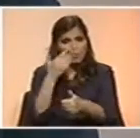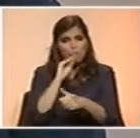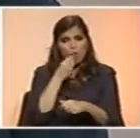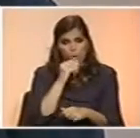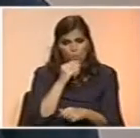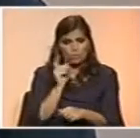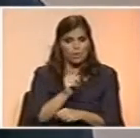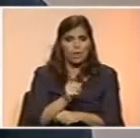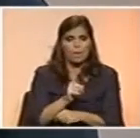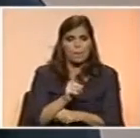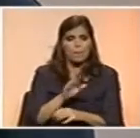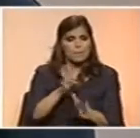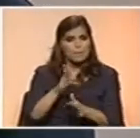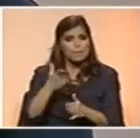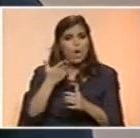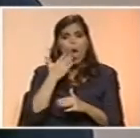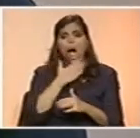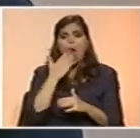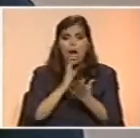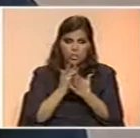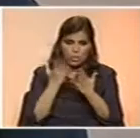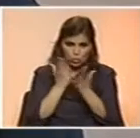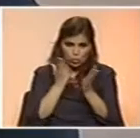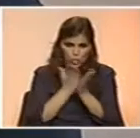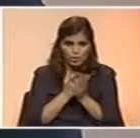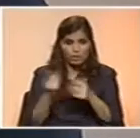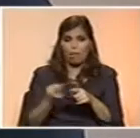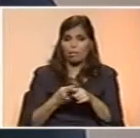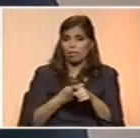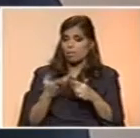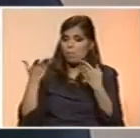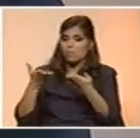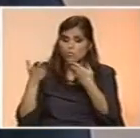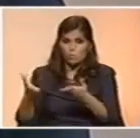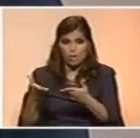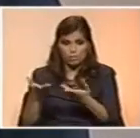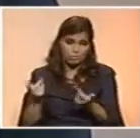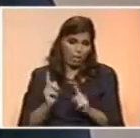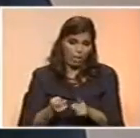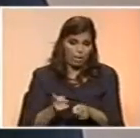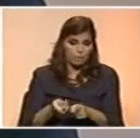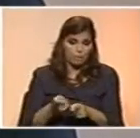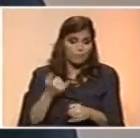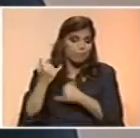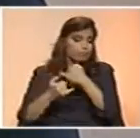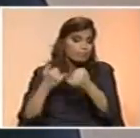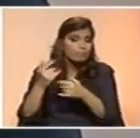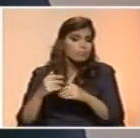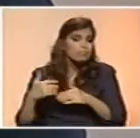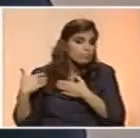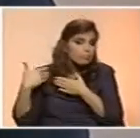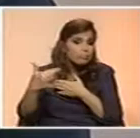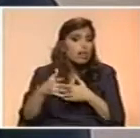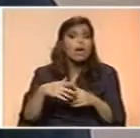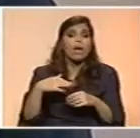Erasmus? Não, eles têm que ser estudantes e têm que estar motivados para ajudar e têm que estar dentro do espírito. E depois, ao longo do ano, nós